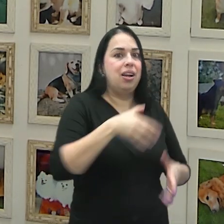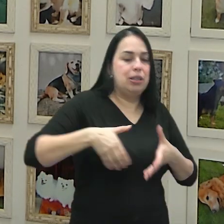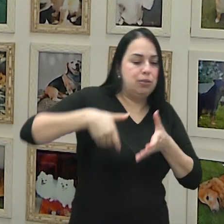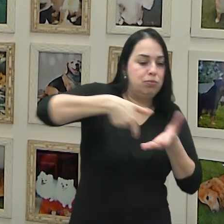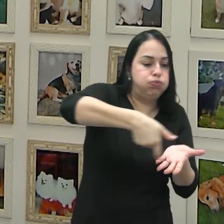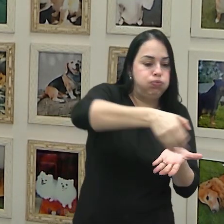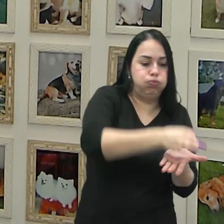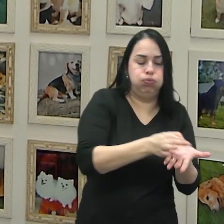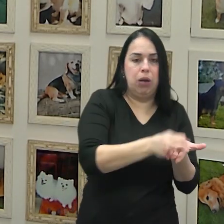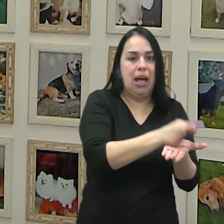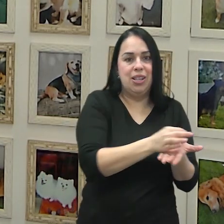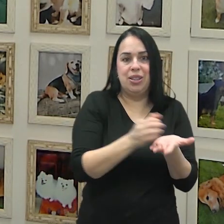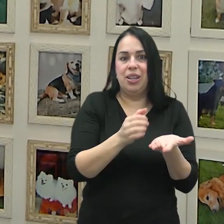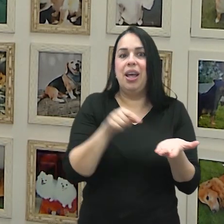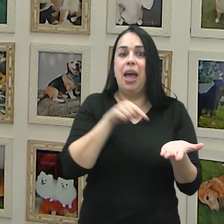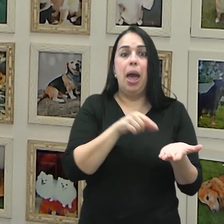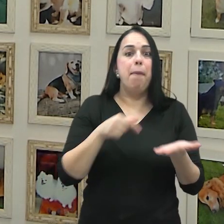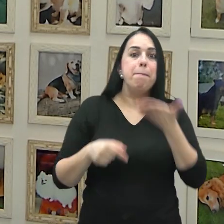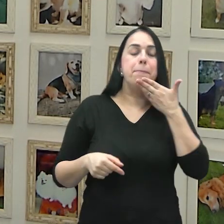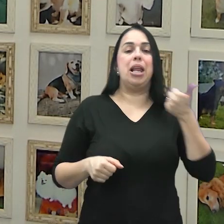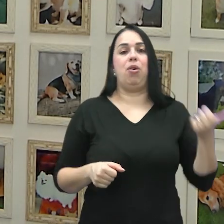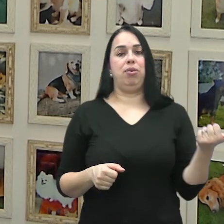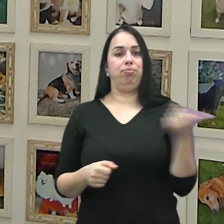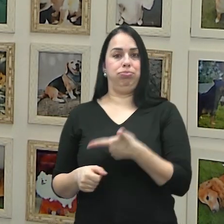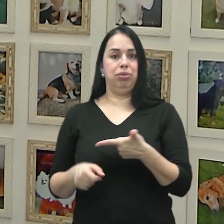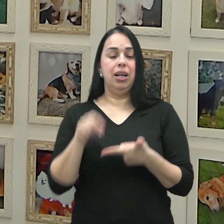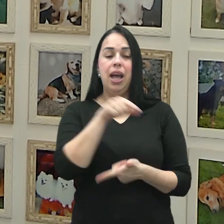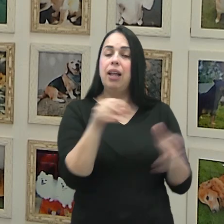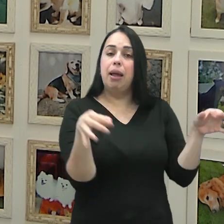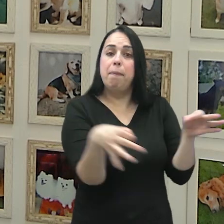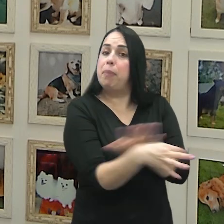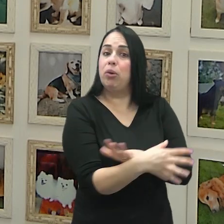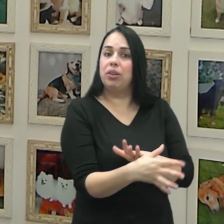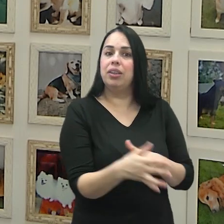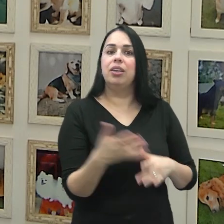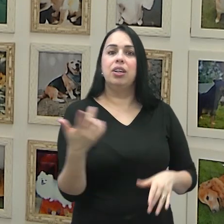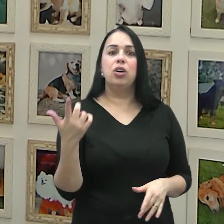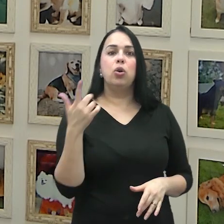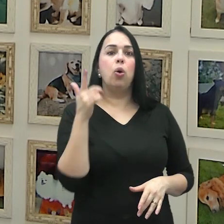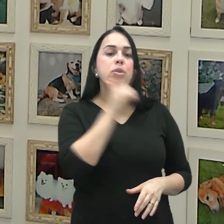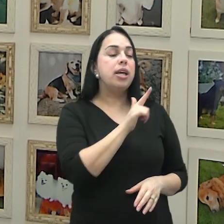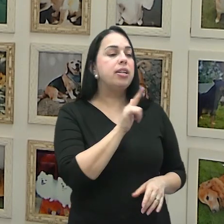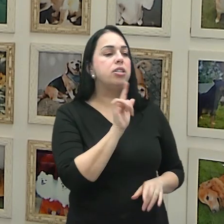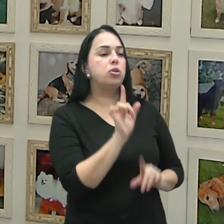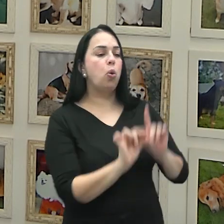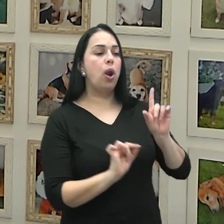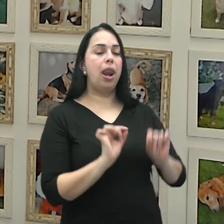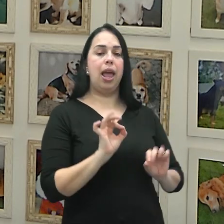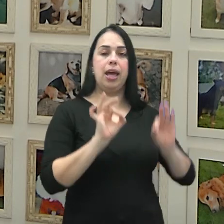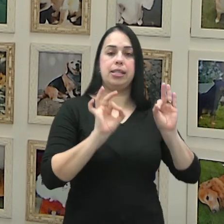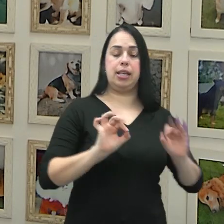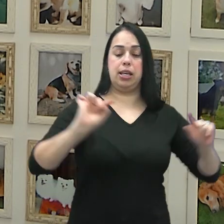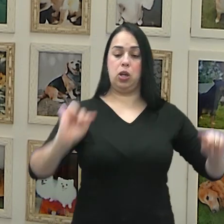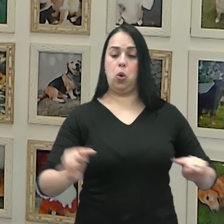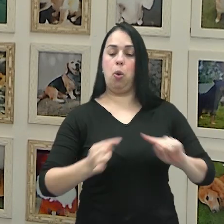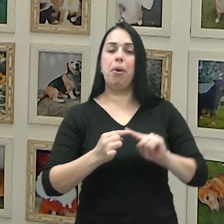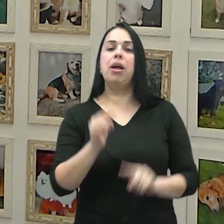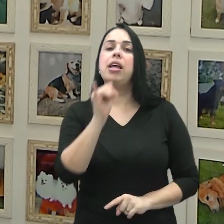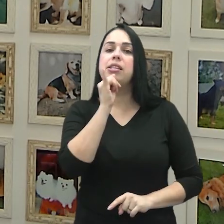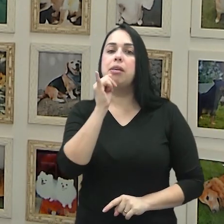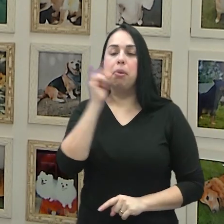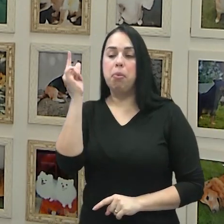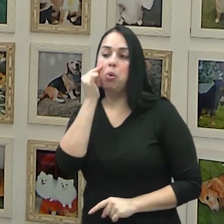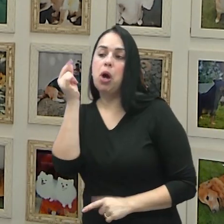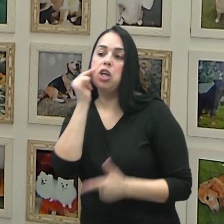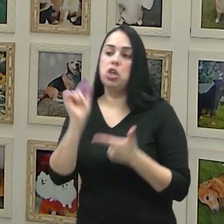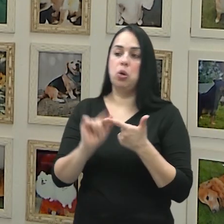ração ela é quase que insubstituível nesse ponto de vista, porque ela já vem no pacote, já vem pronto, a gente consegue escolher uma ração específica para aquela